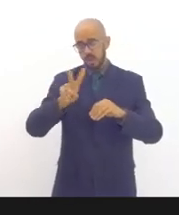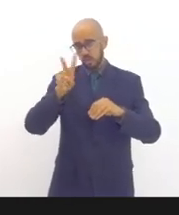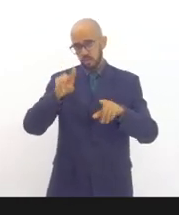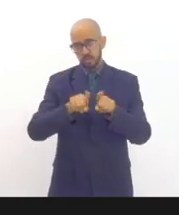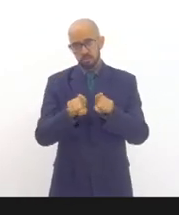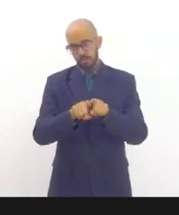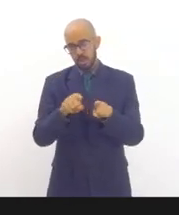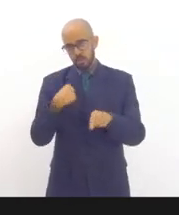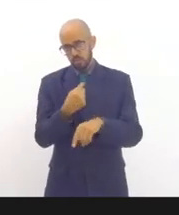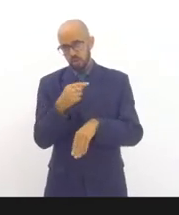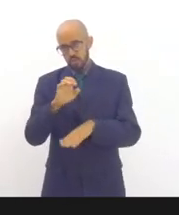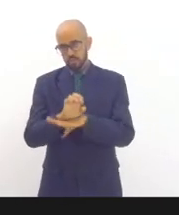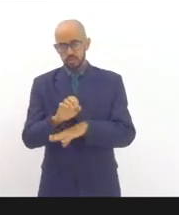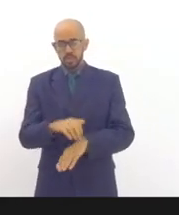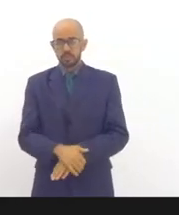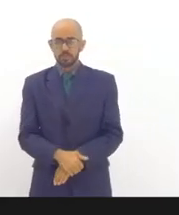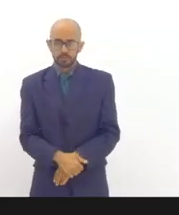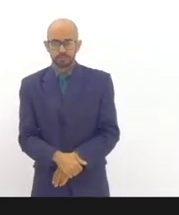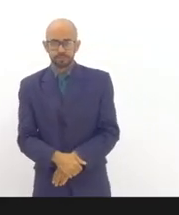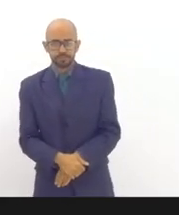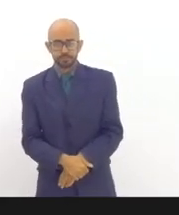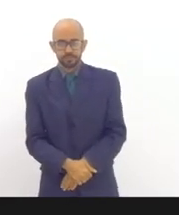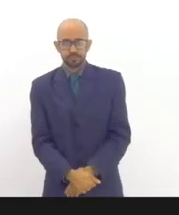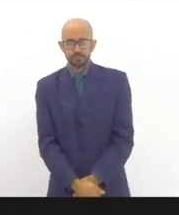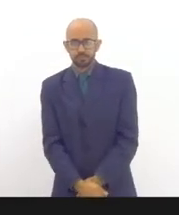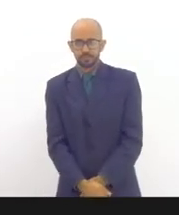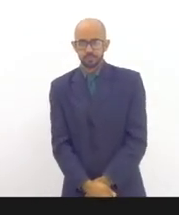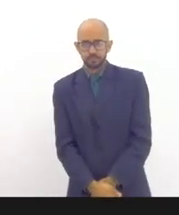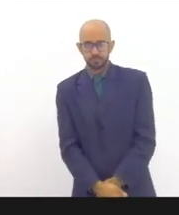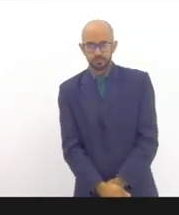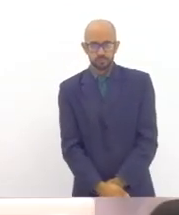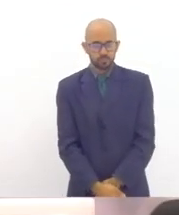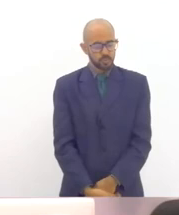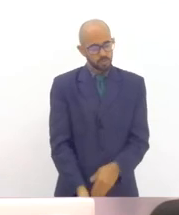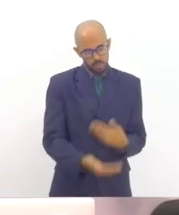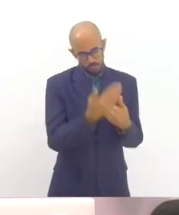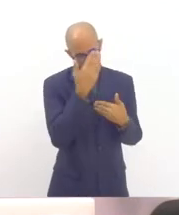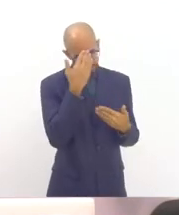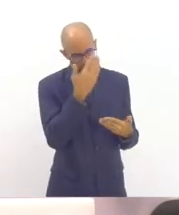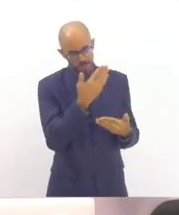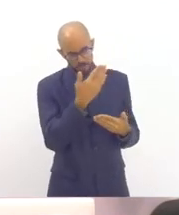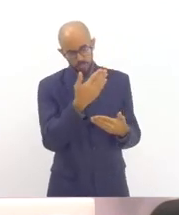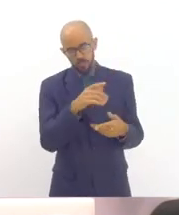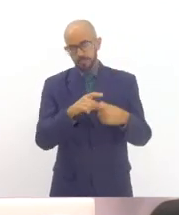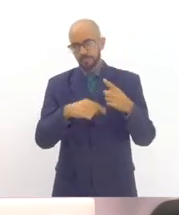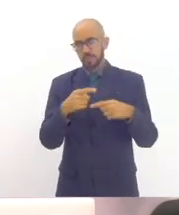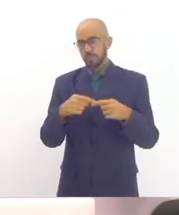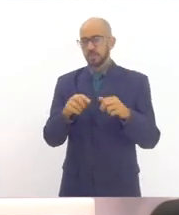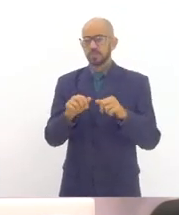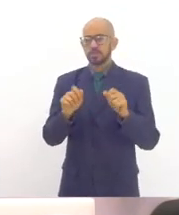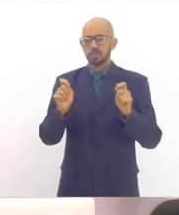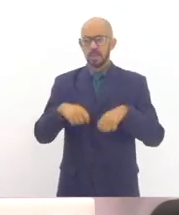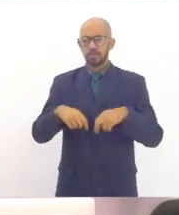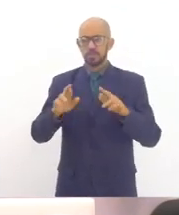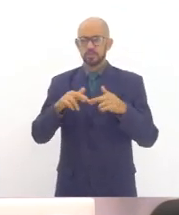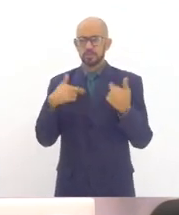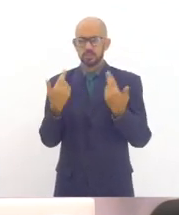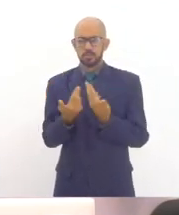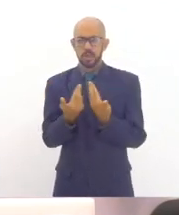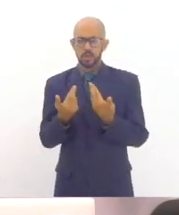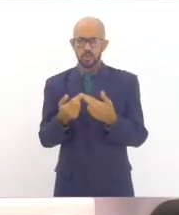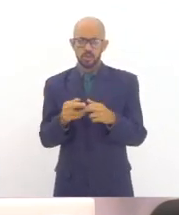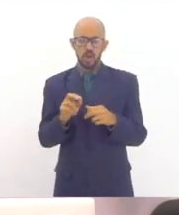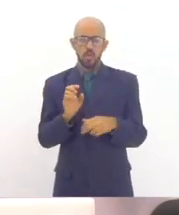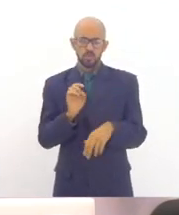gostaria de contribuir para o final da minha fala. Obrigado. A gente depois vai fazer uma reunião específica sobre a questão das interculturais. E agora